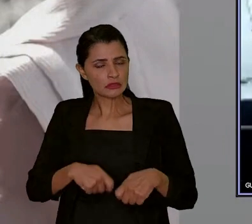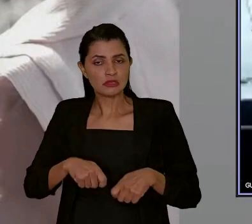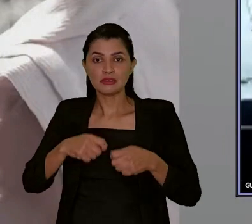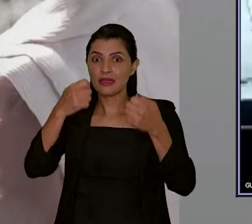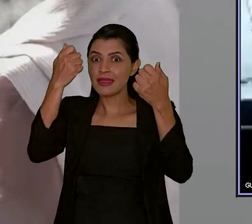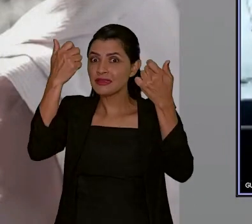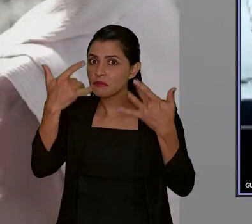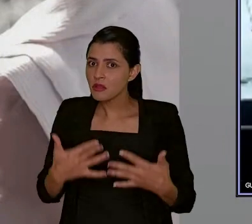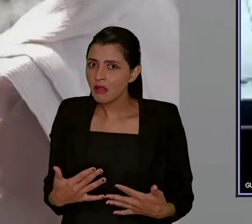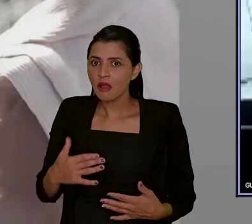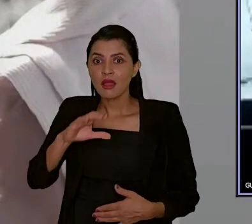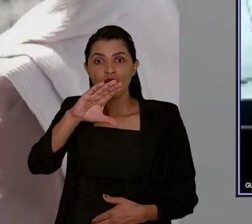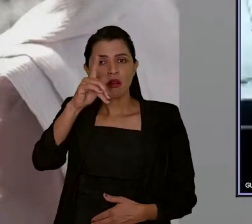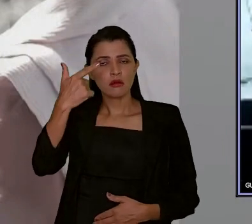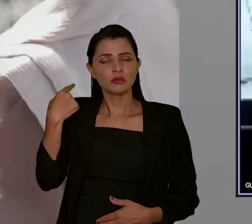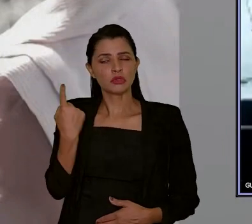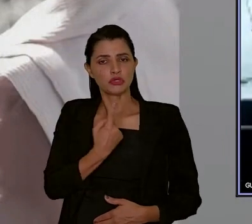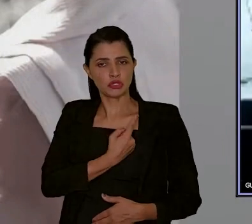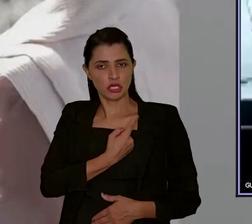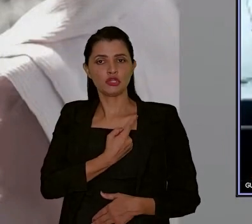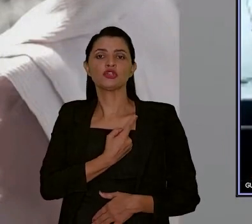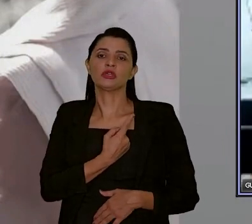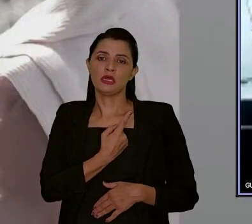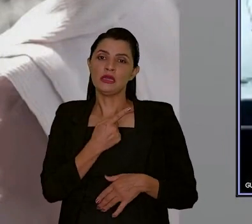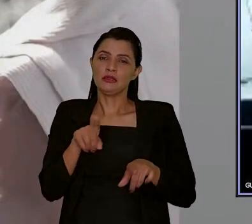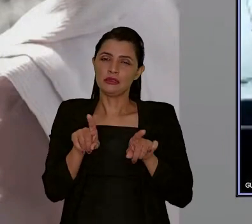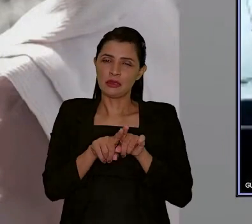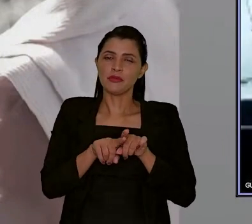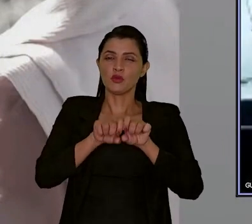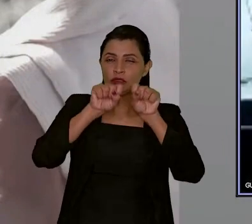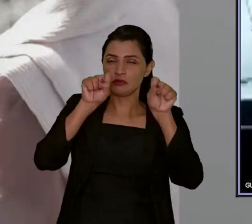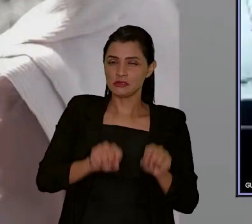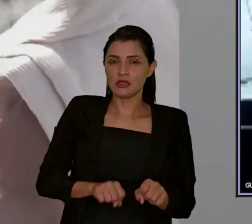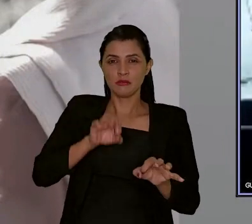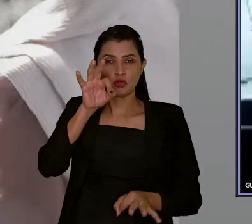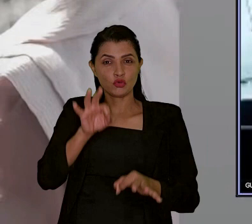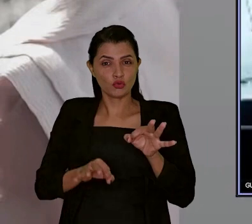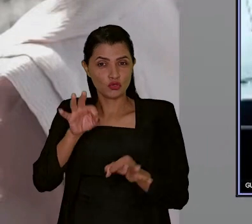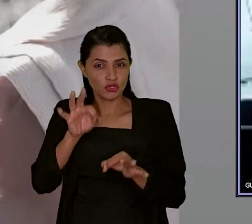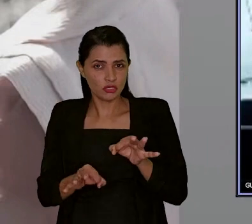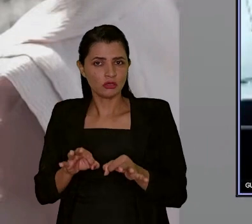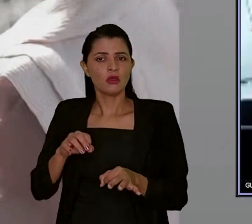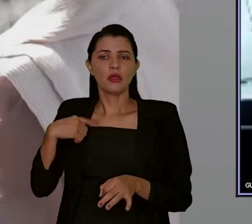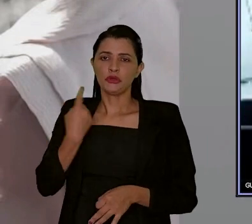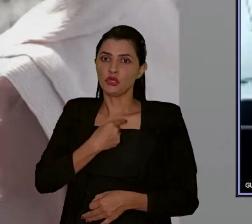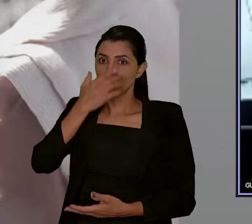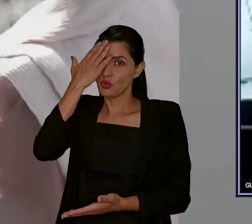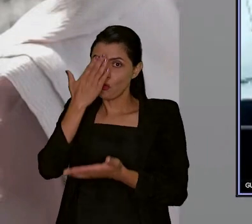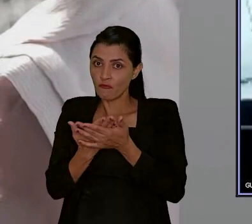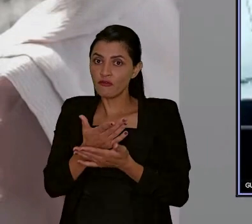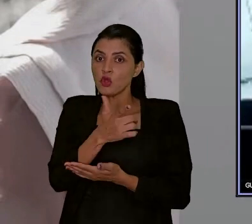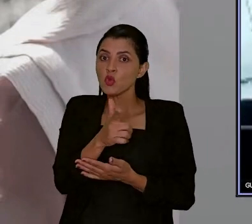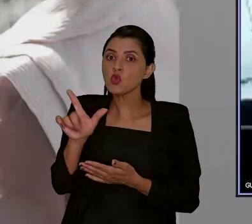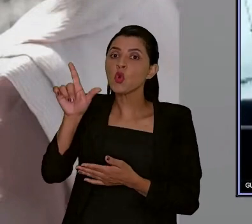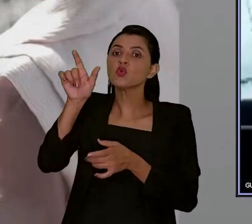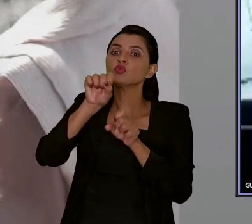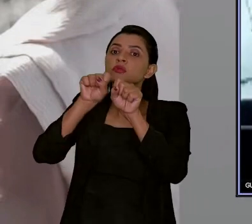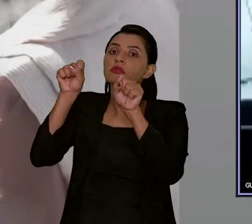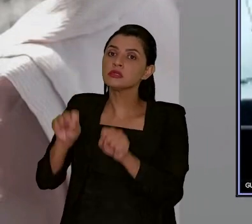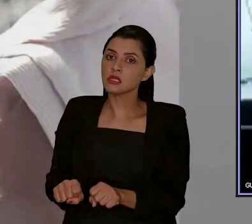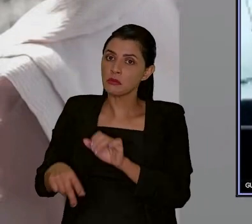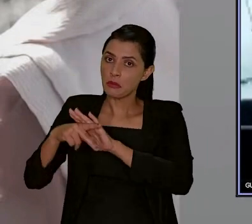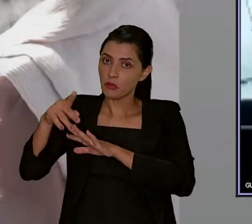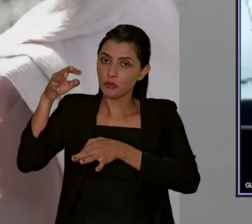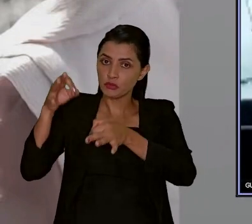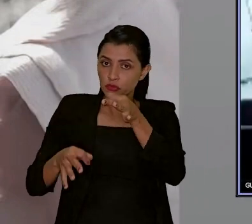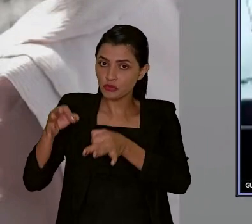como integrantes do sistema de justiça, confiamos nos outros sistemas de justiça. Esse também é um